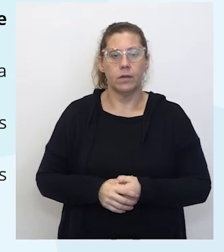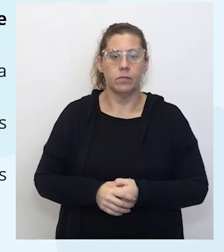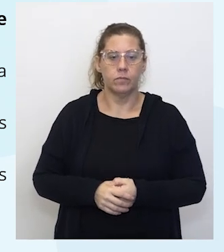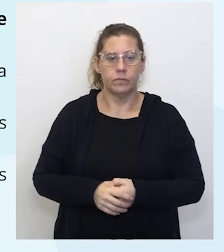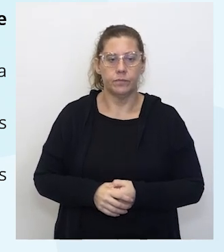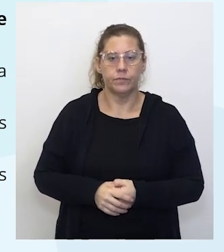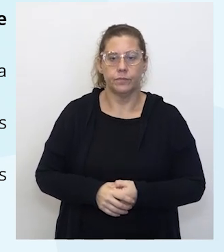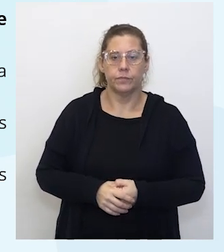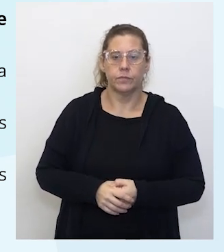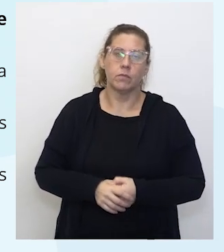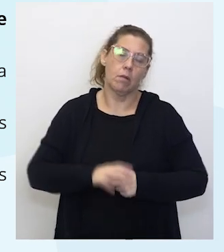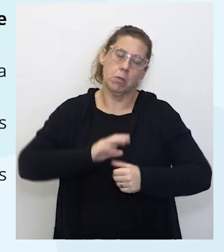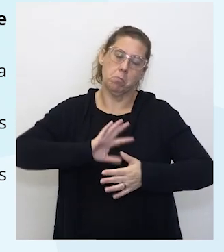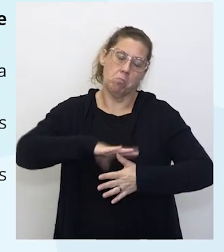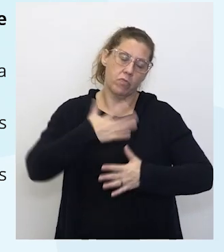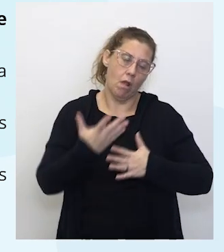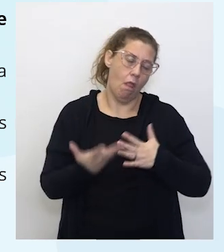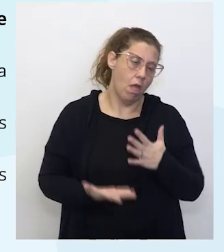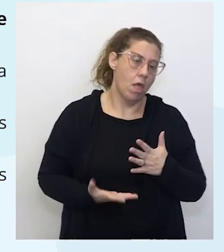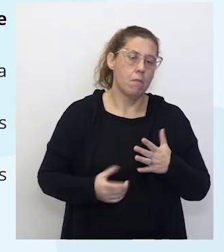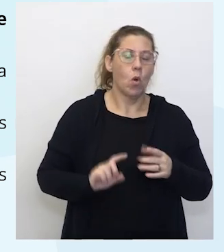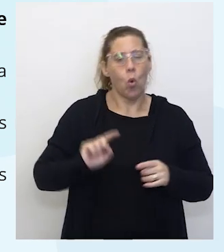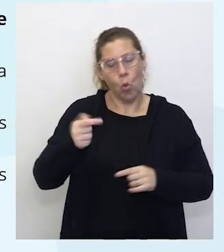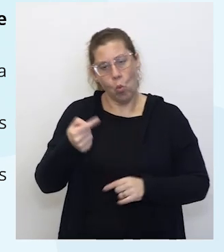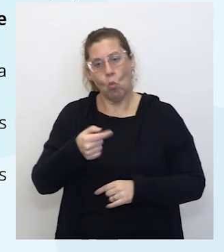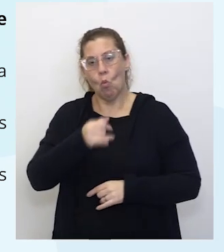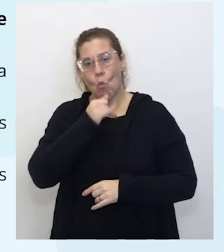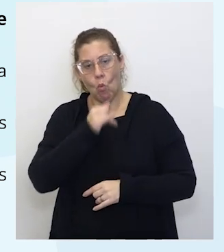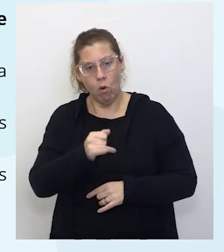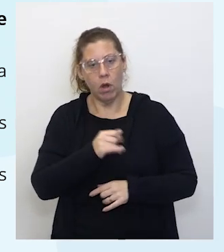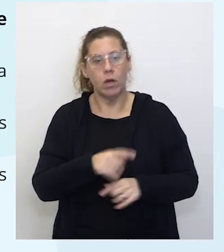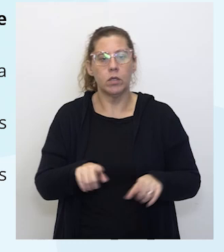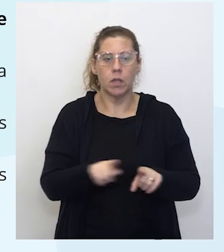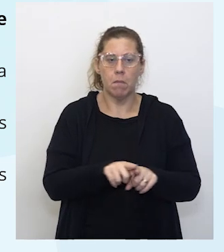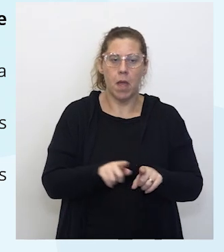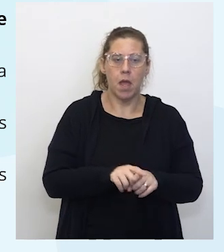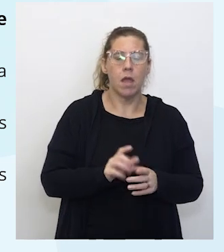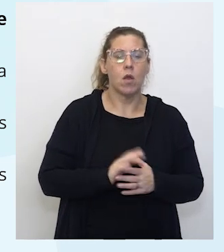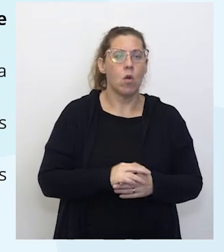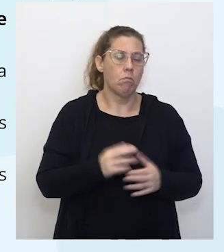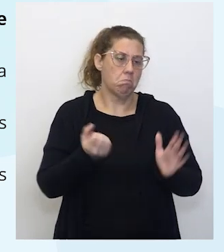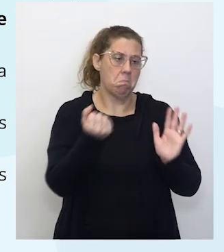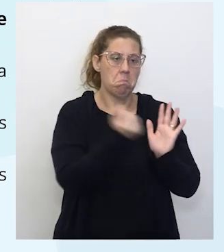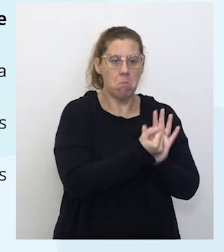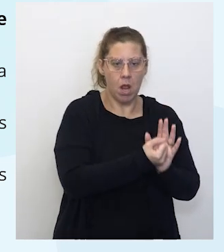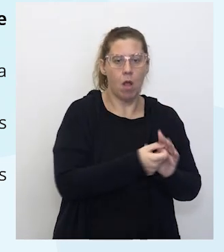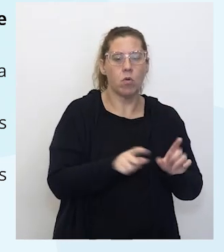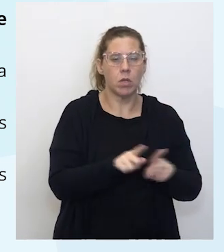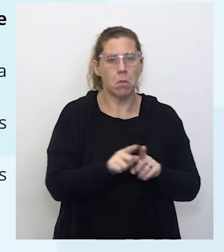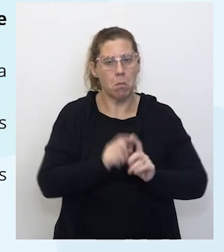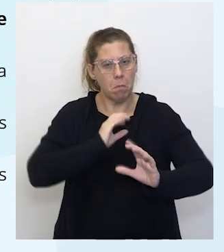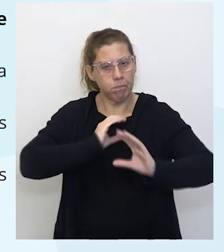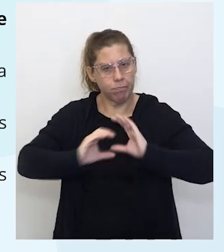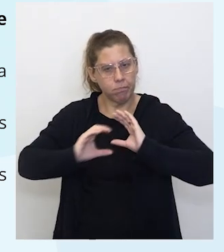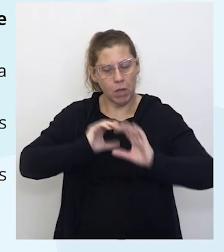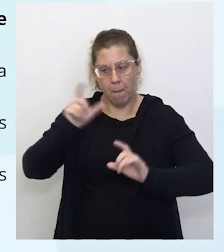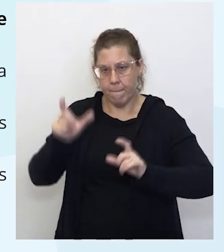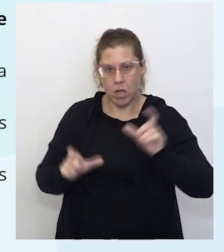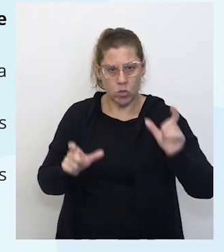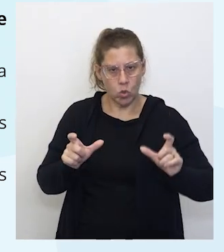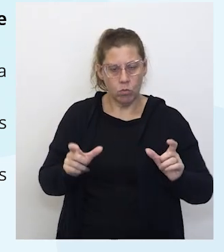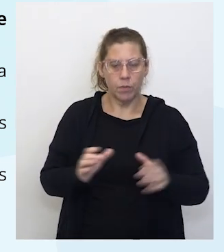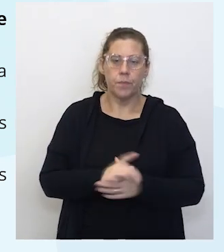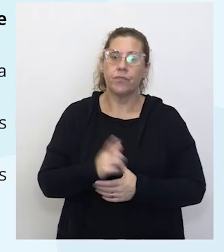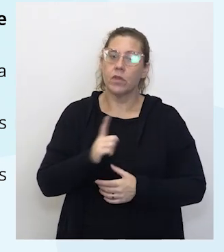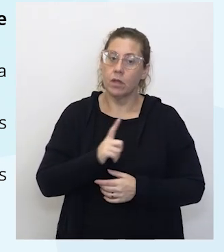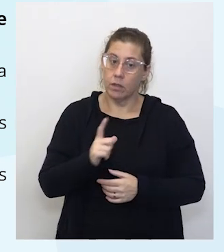como Libras, como outro exemplo, né, de códigos que servem como um canal entre os indivíduos. Nós